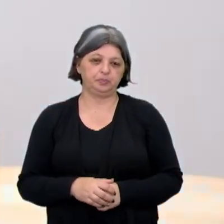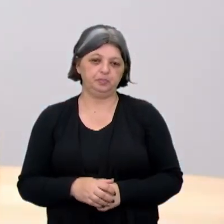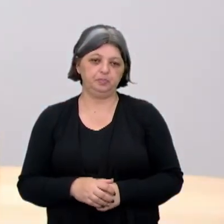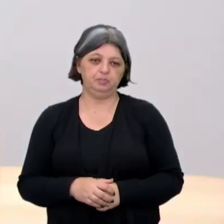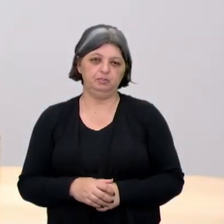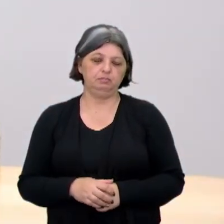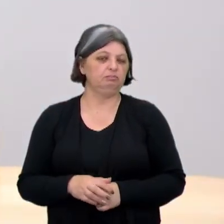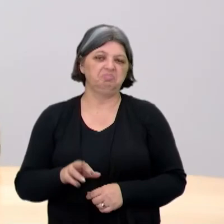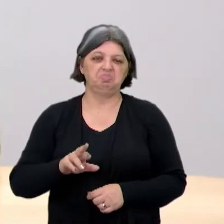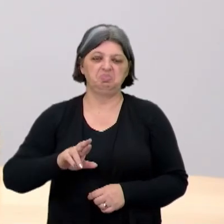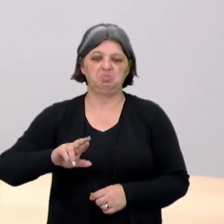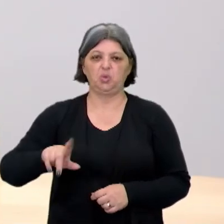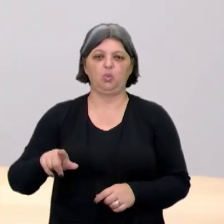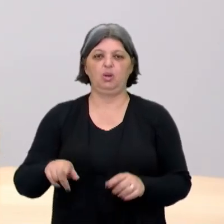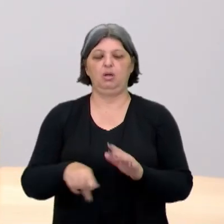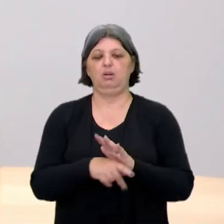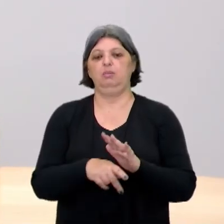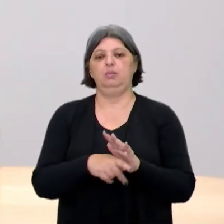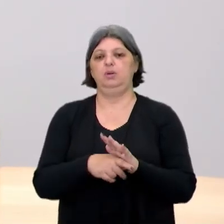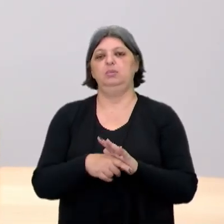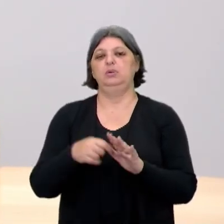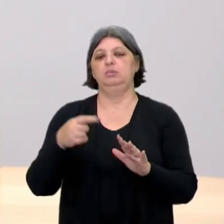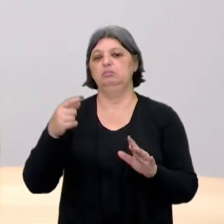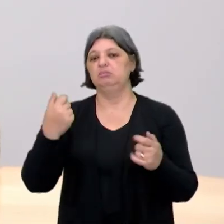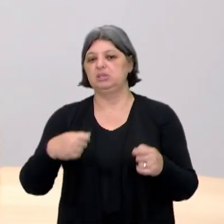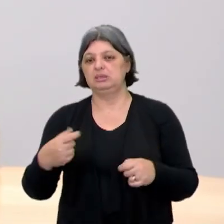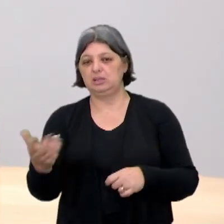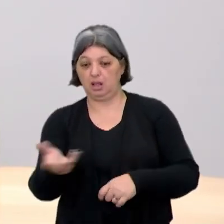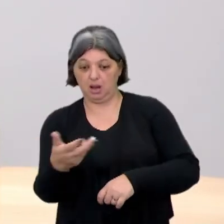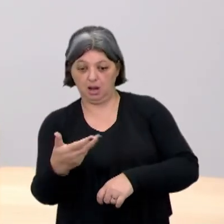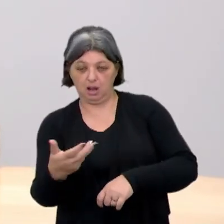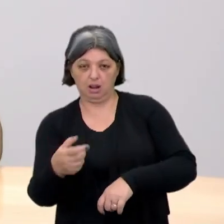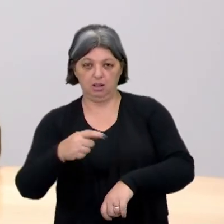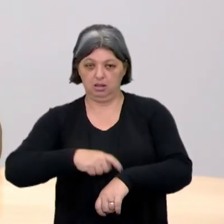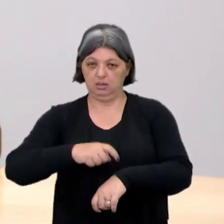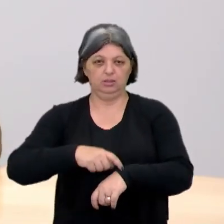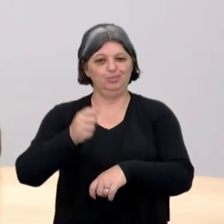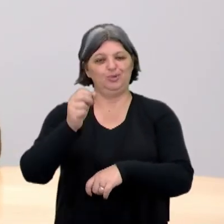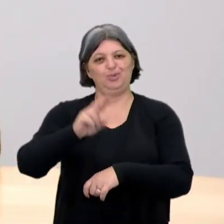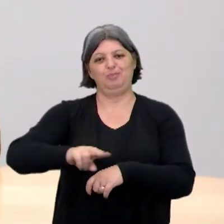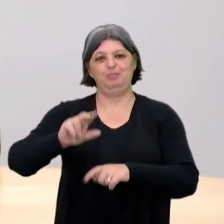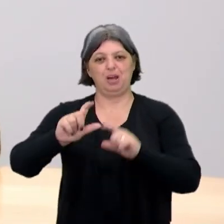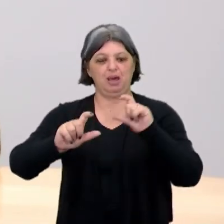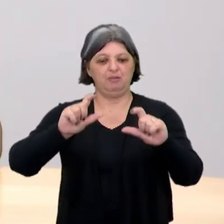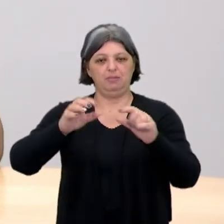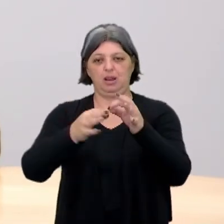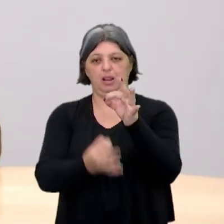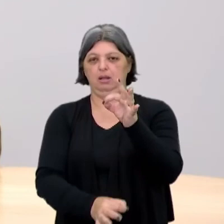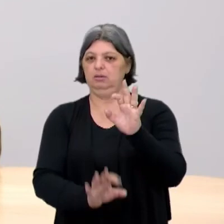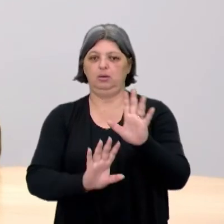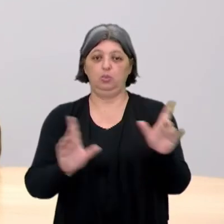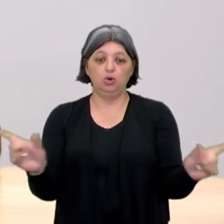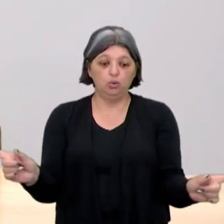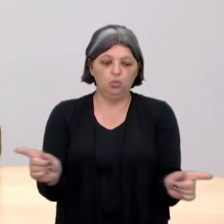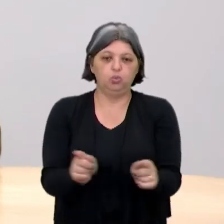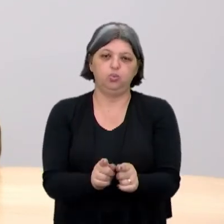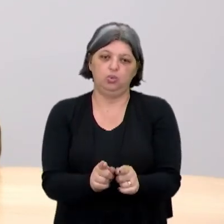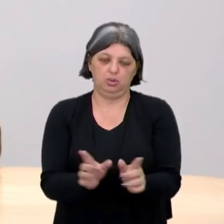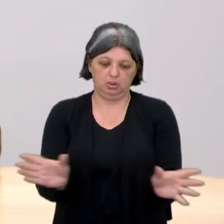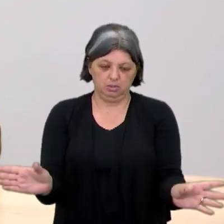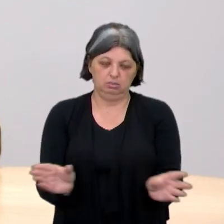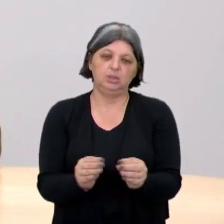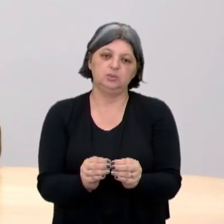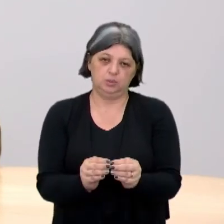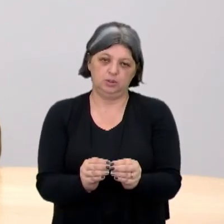um veículo de comunicação que geralmente exige essa velocidade, você não pode usar muitas palavras, né? É aprender a resumir,